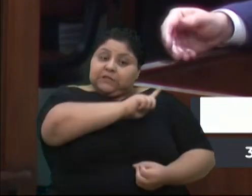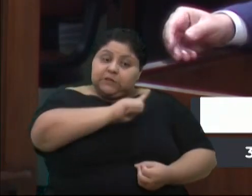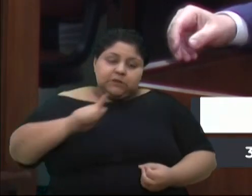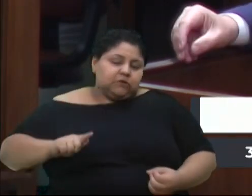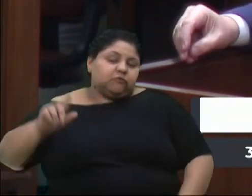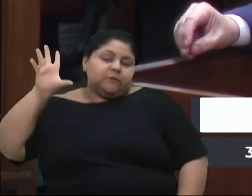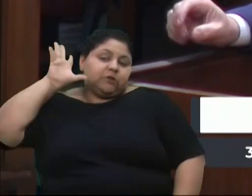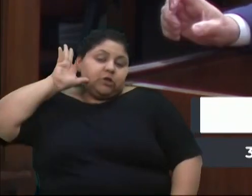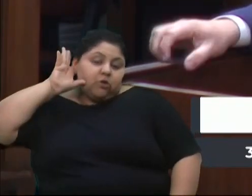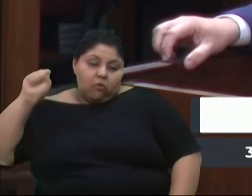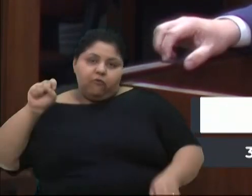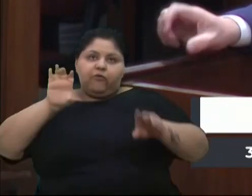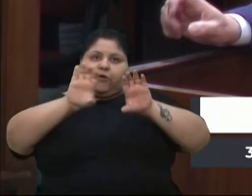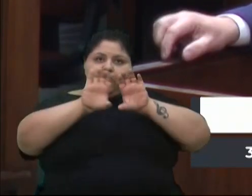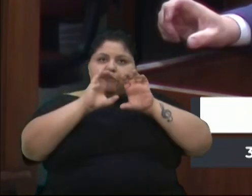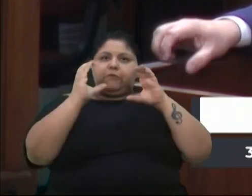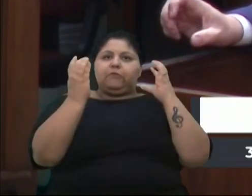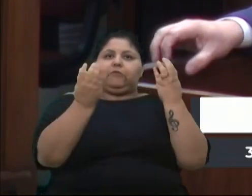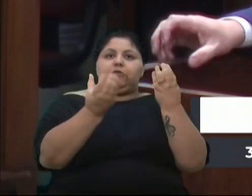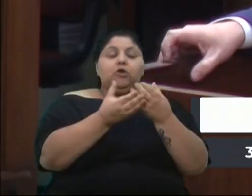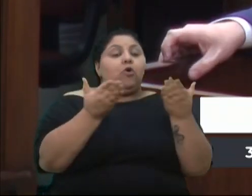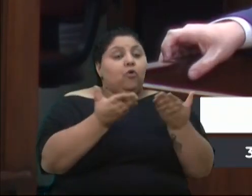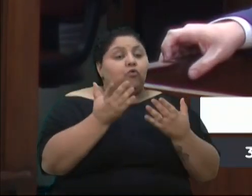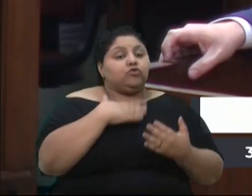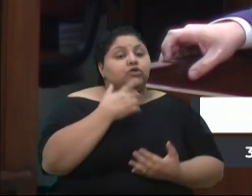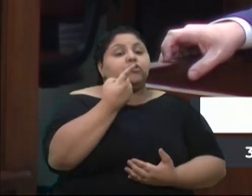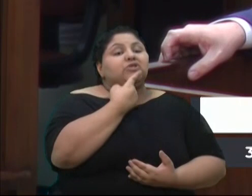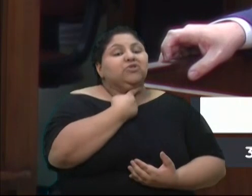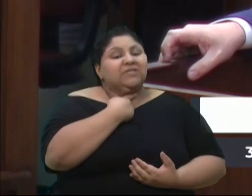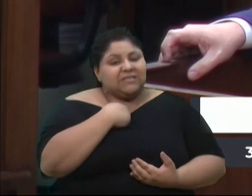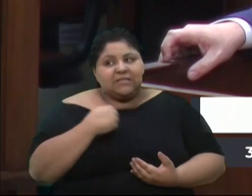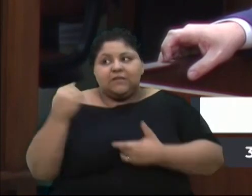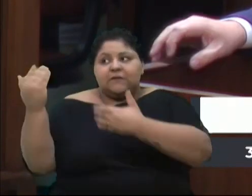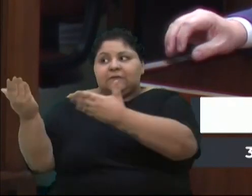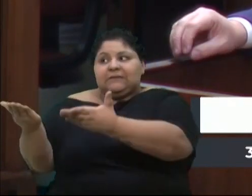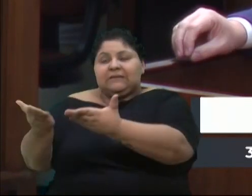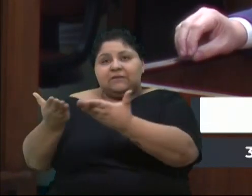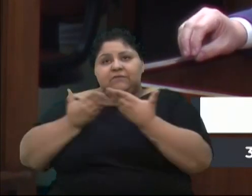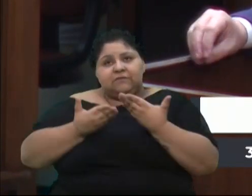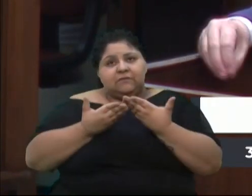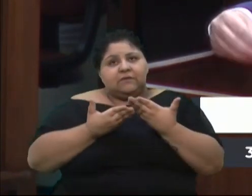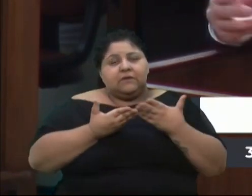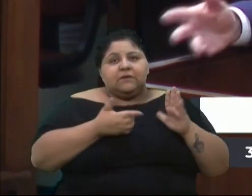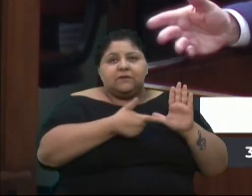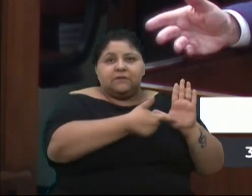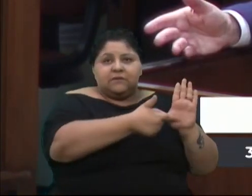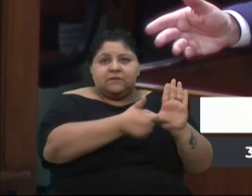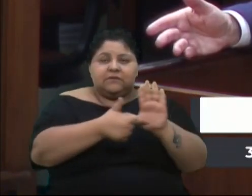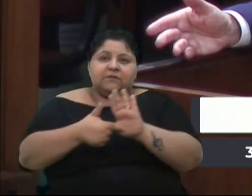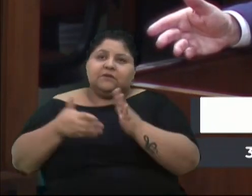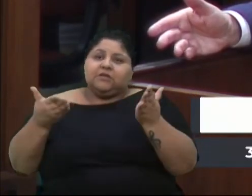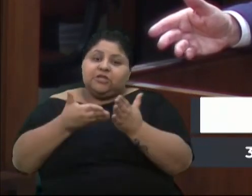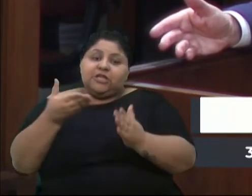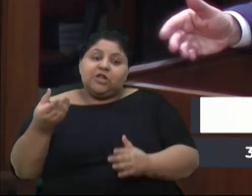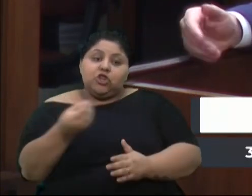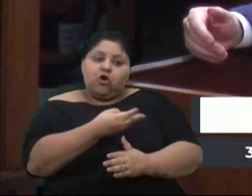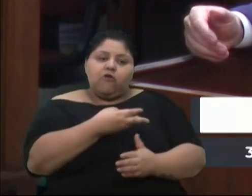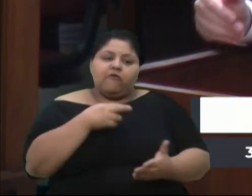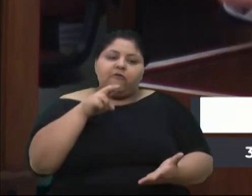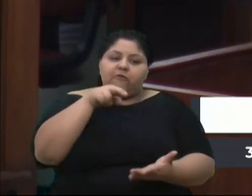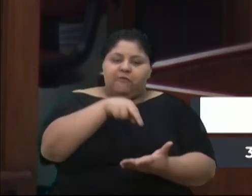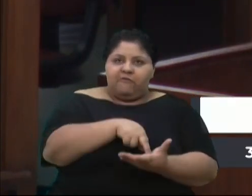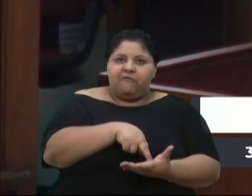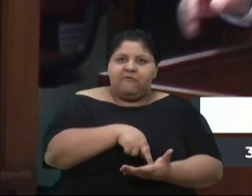a comunidade. E hoje eu gostaria, inclusive, de convidar, mostrando já essa nova realidade,